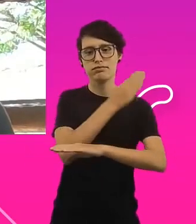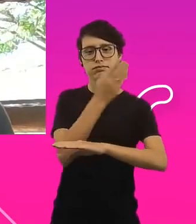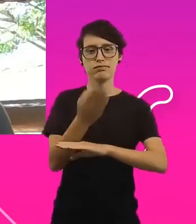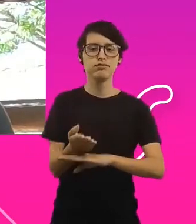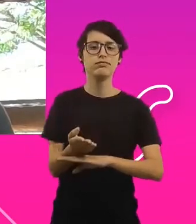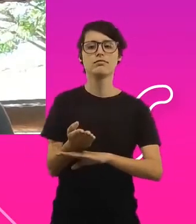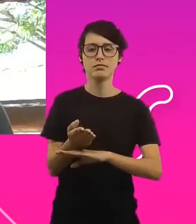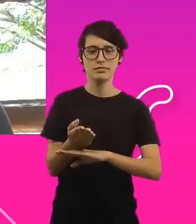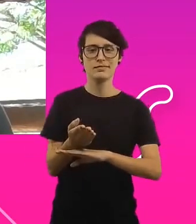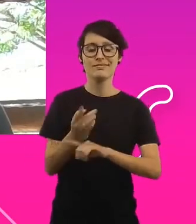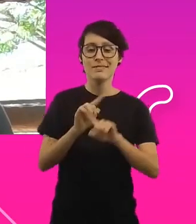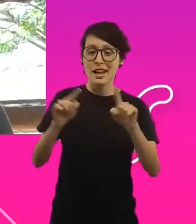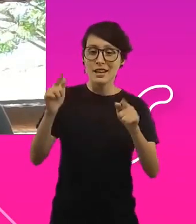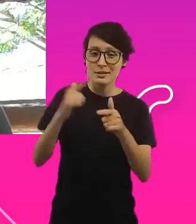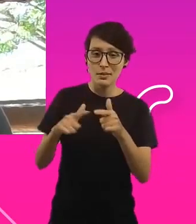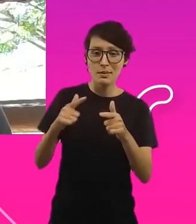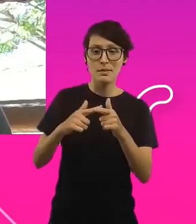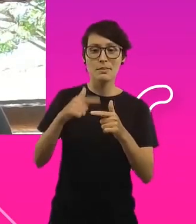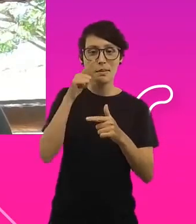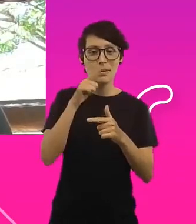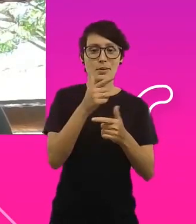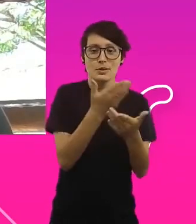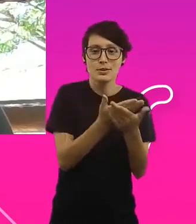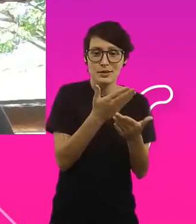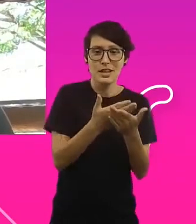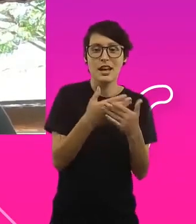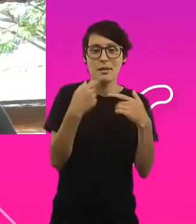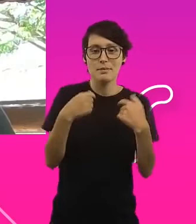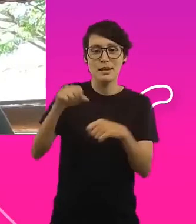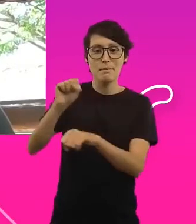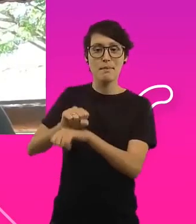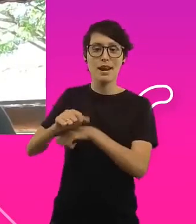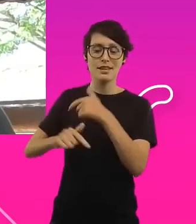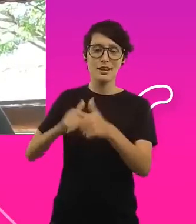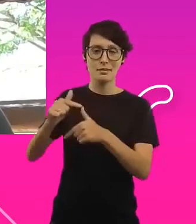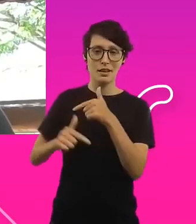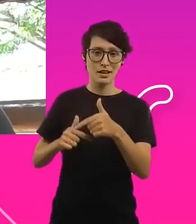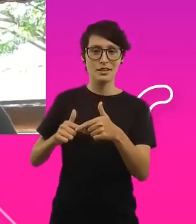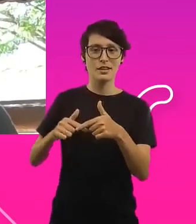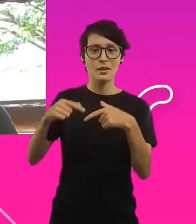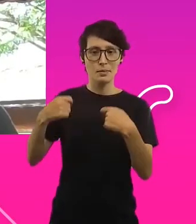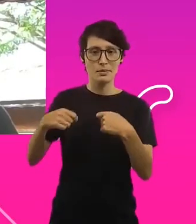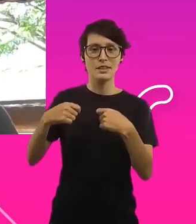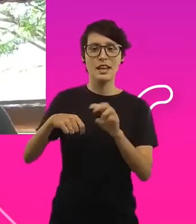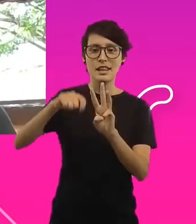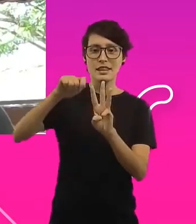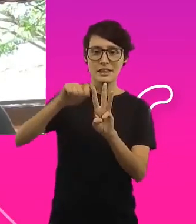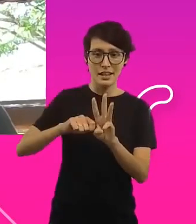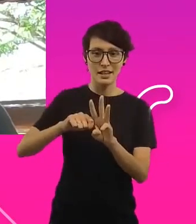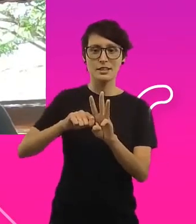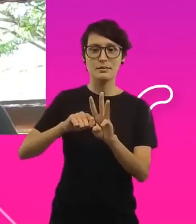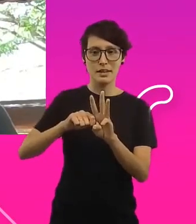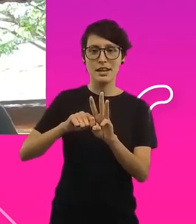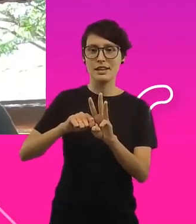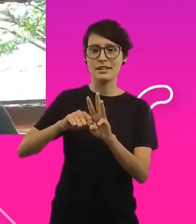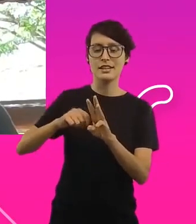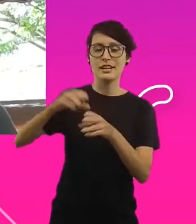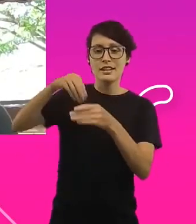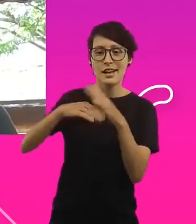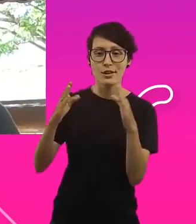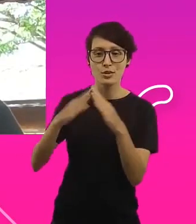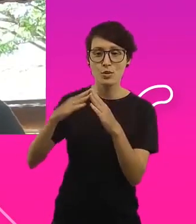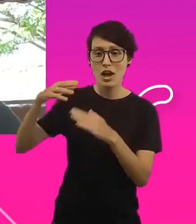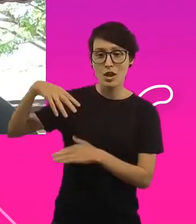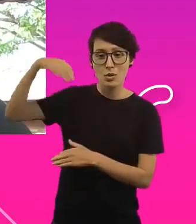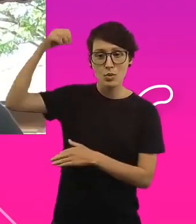problema é que, para eu fazer esse curso, eu precisei parar de trabalhar. Então, eu precisei ficar 3 meses sem luz dentro de casa para eu conseguir fazer o